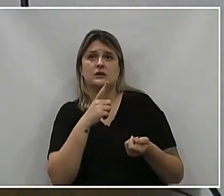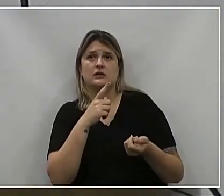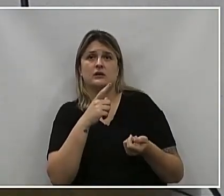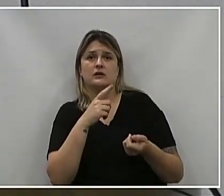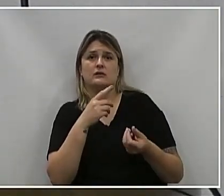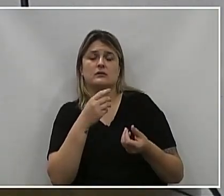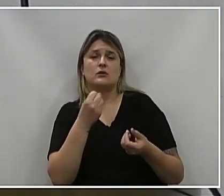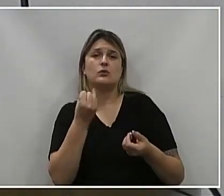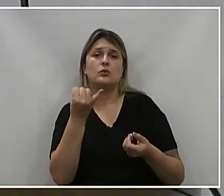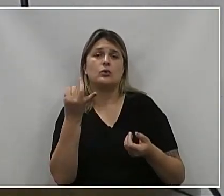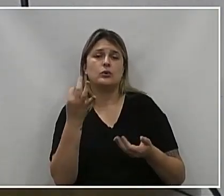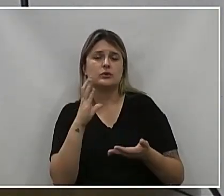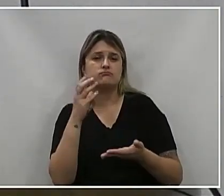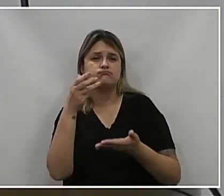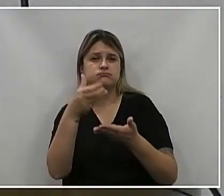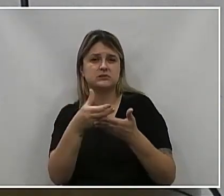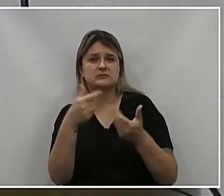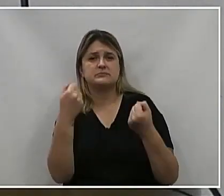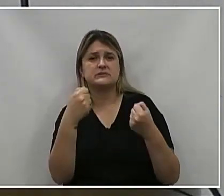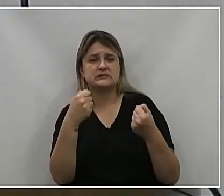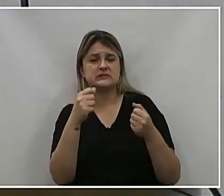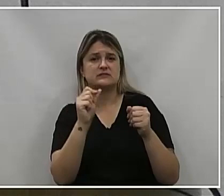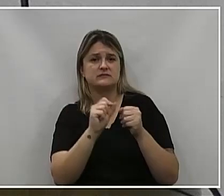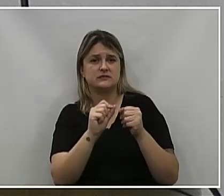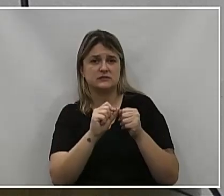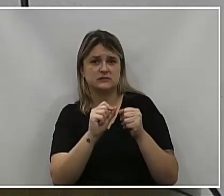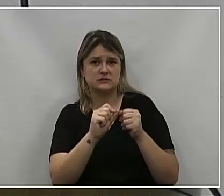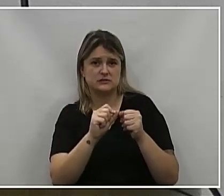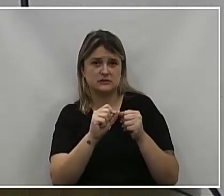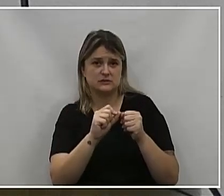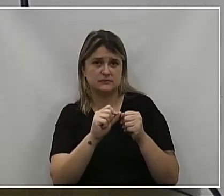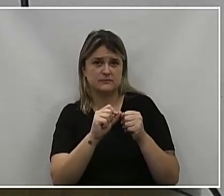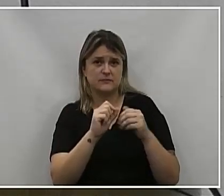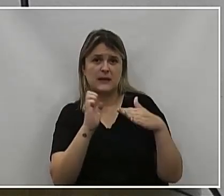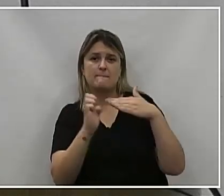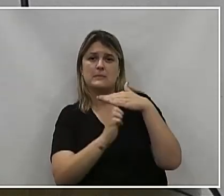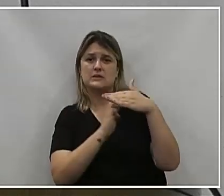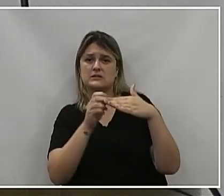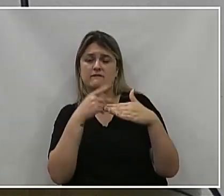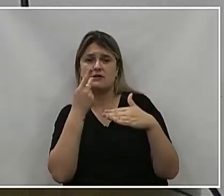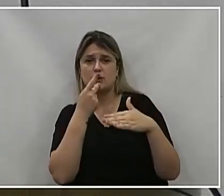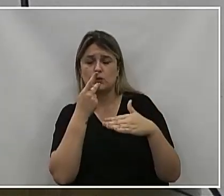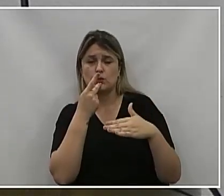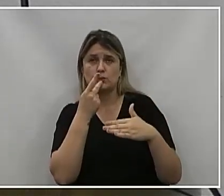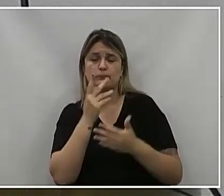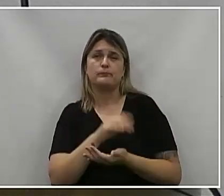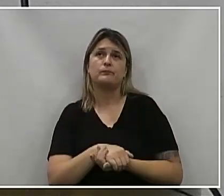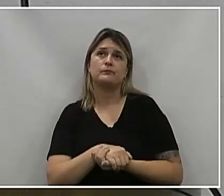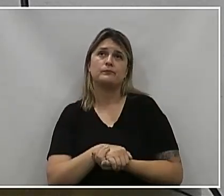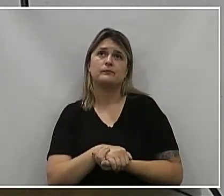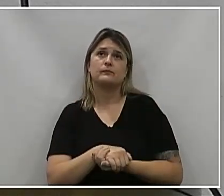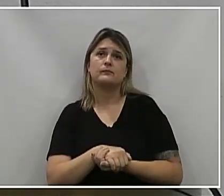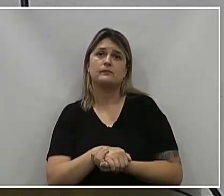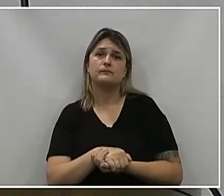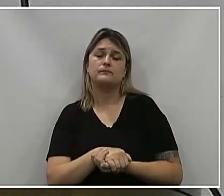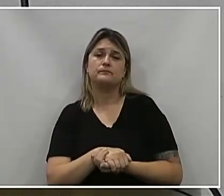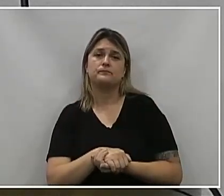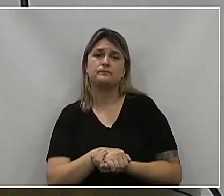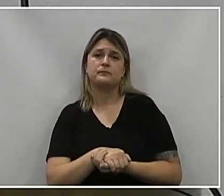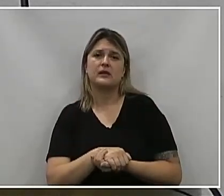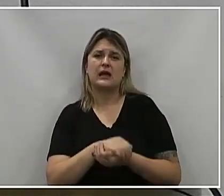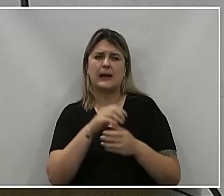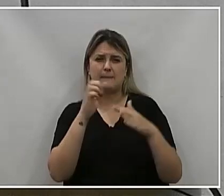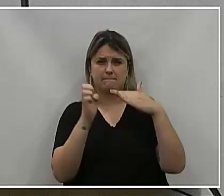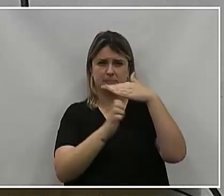de recebimento que precisariam ser realizados. A concessionária alegava que o simples fato de os equipamentos